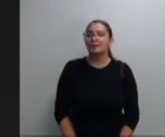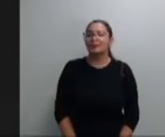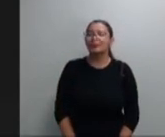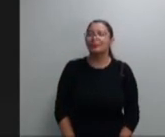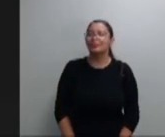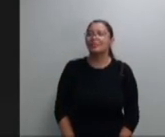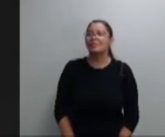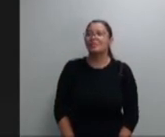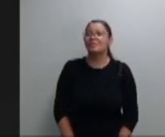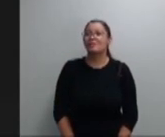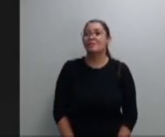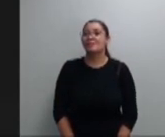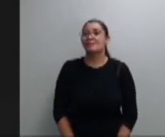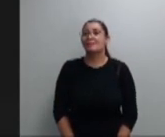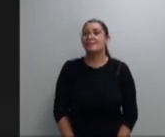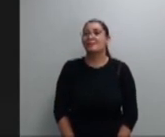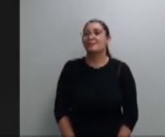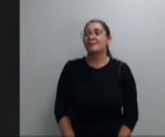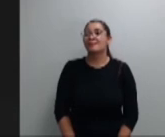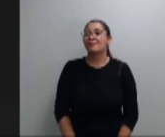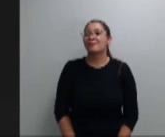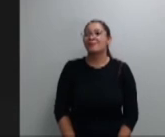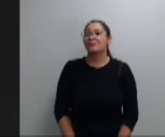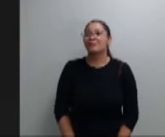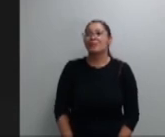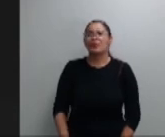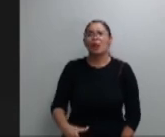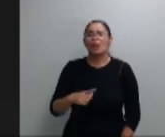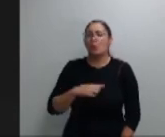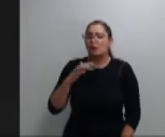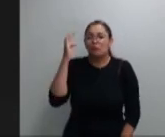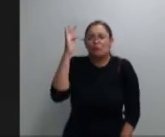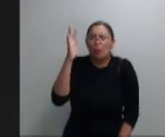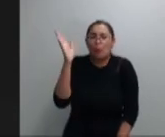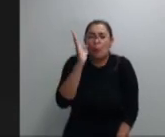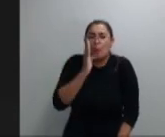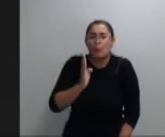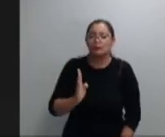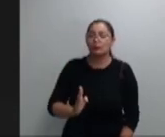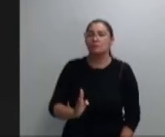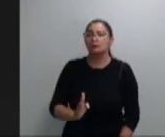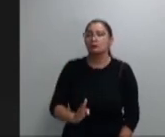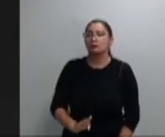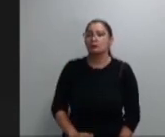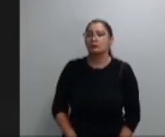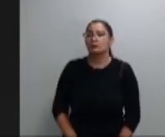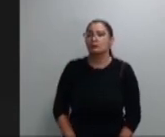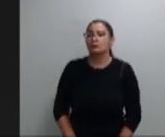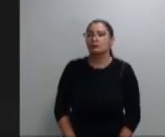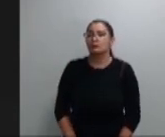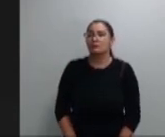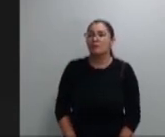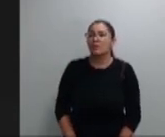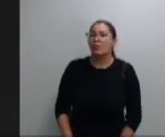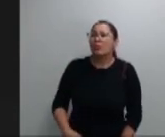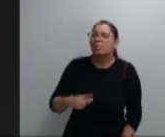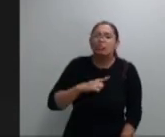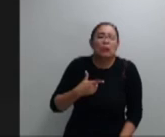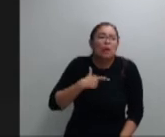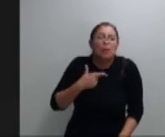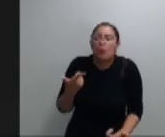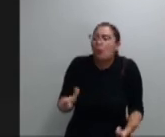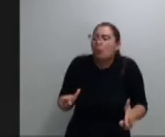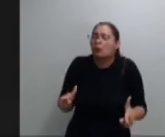ministra mencionou é de ter ou não ter filial no Brasil isso é uma coisa do ministro mal ter ou não ter filial no Brasil é